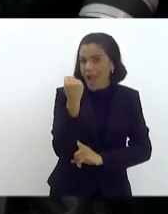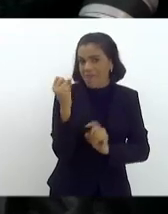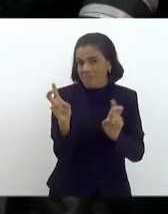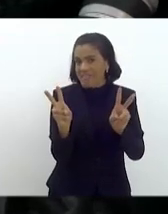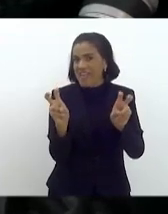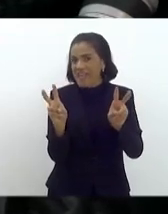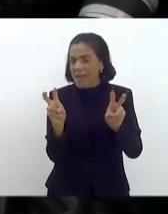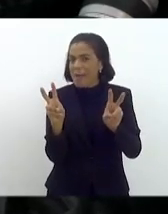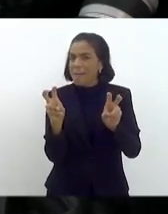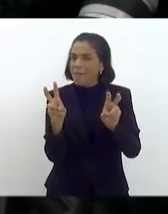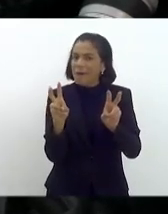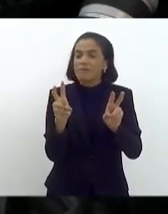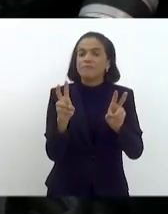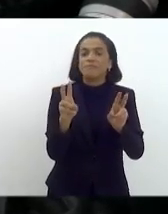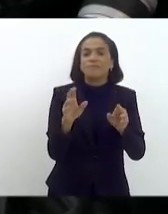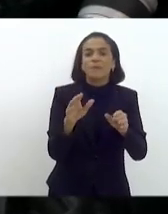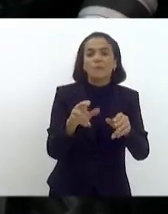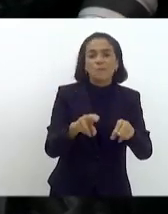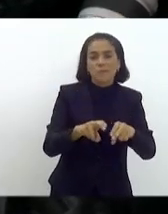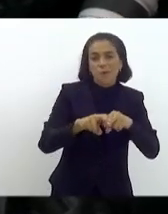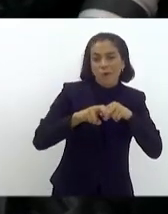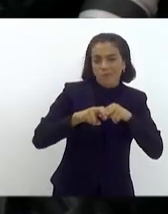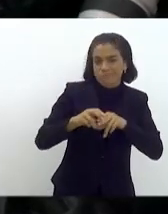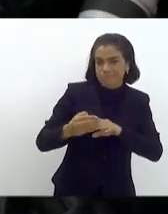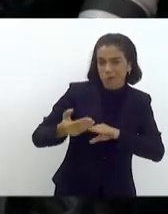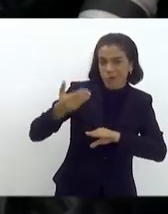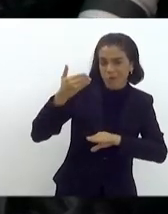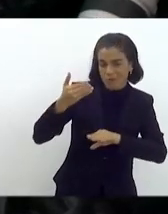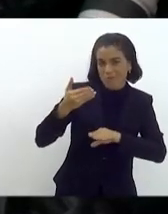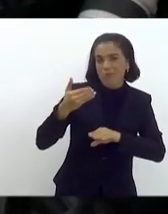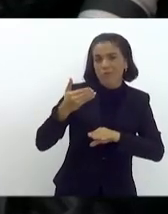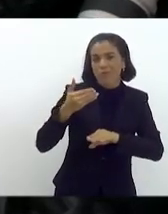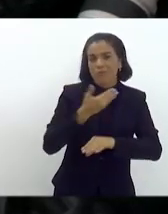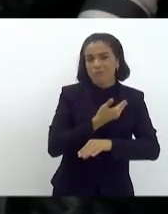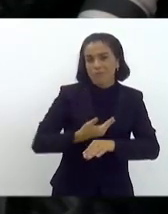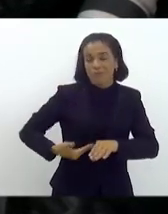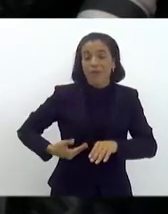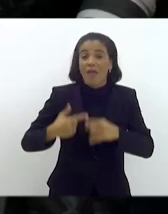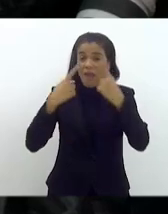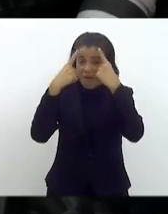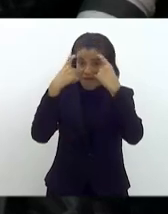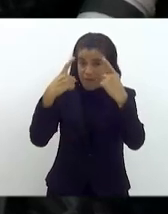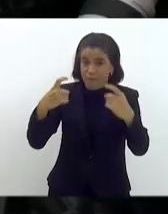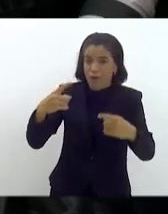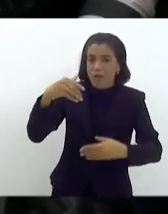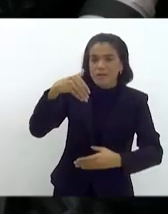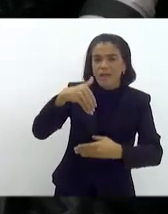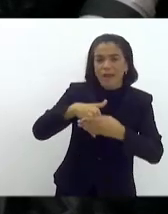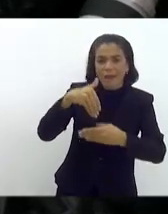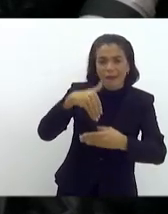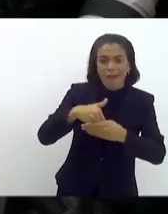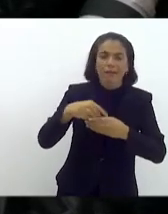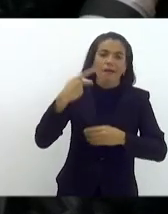a partir do último pleito que é a violência eleitoral e política